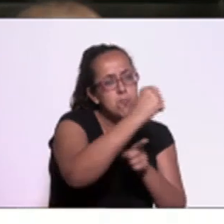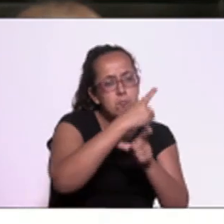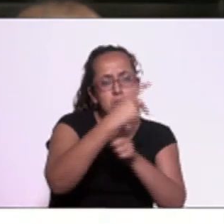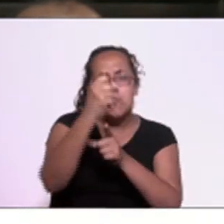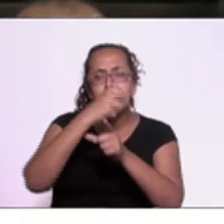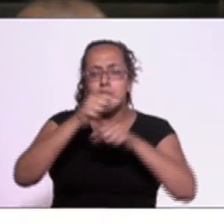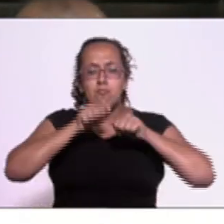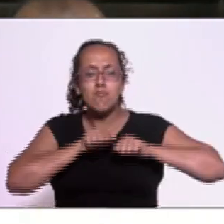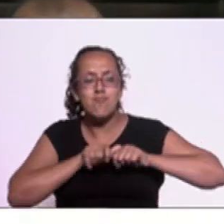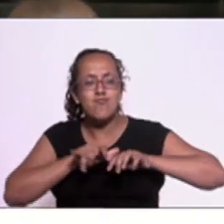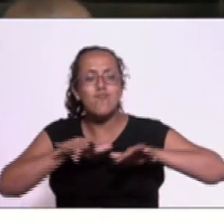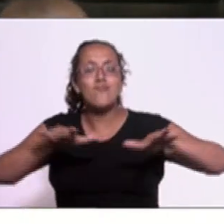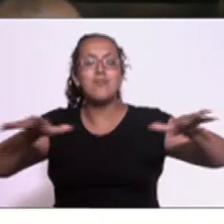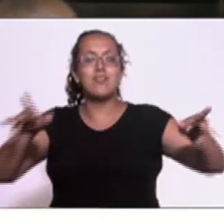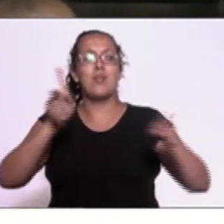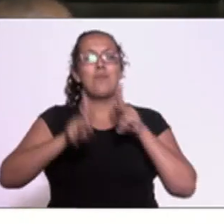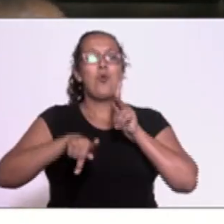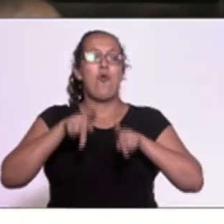seu povo.